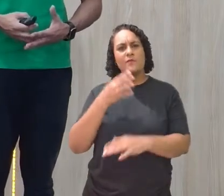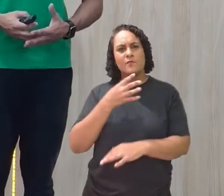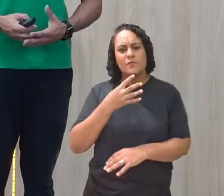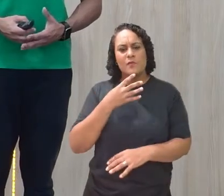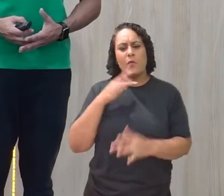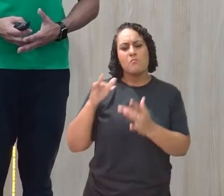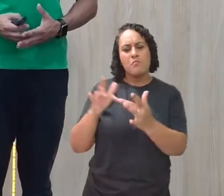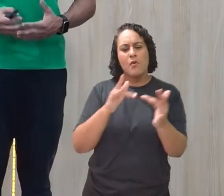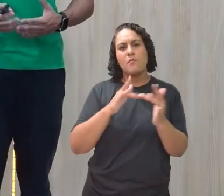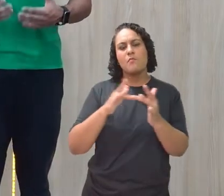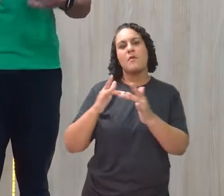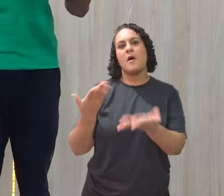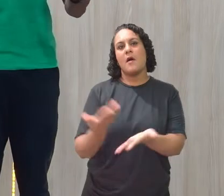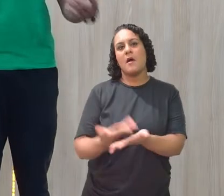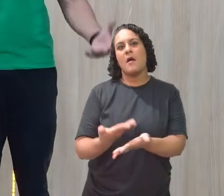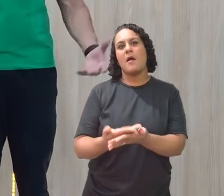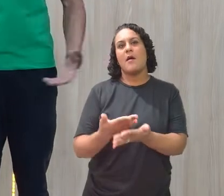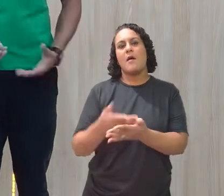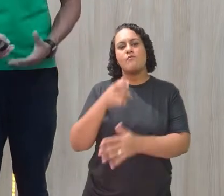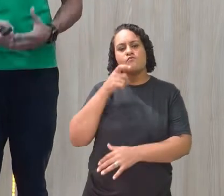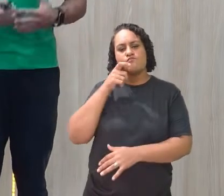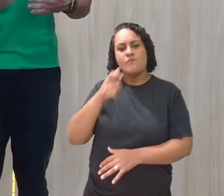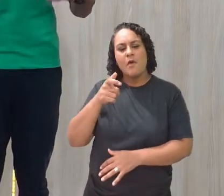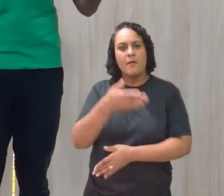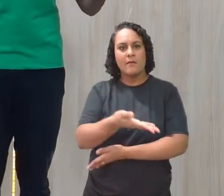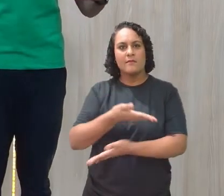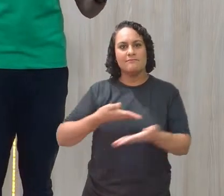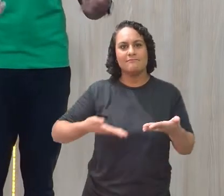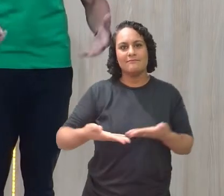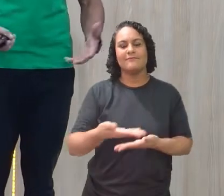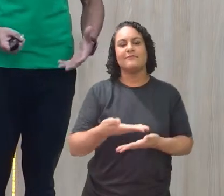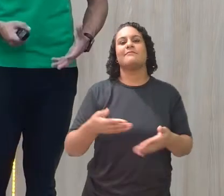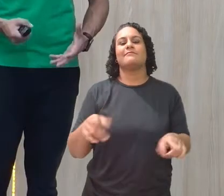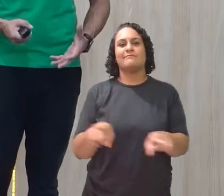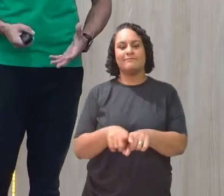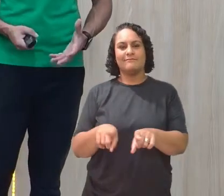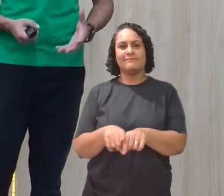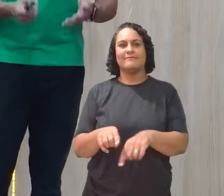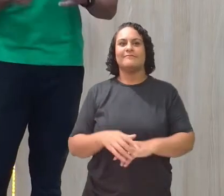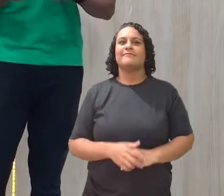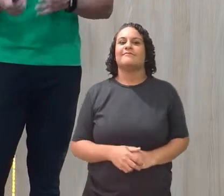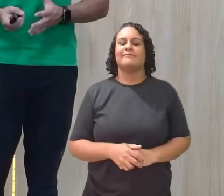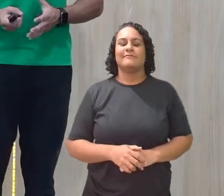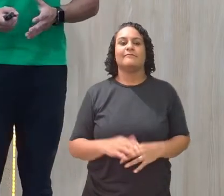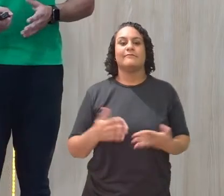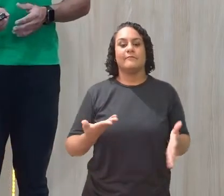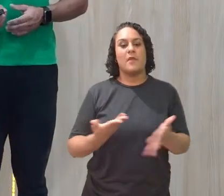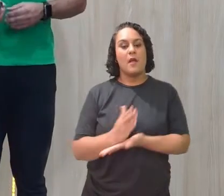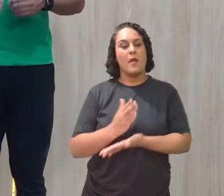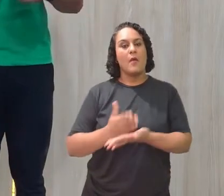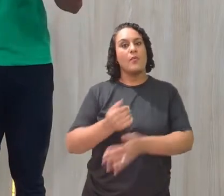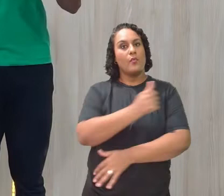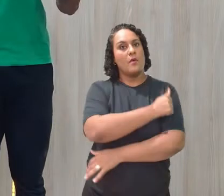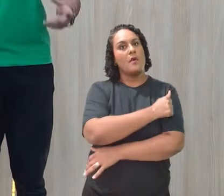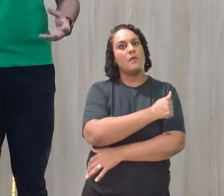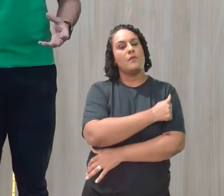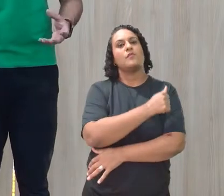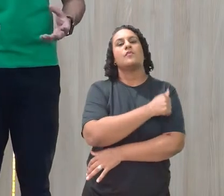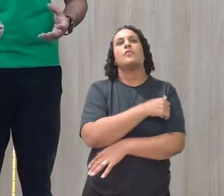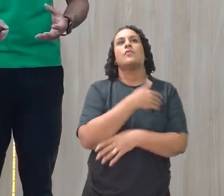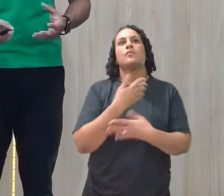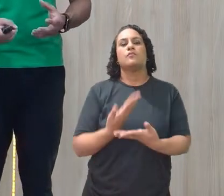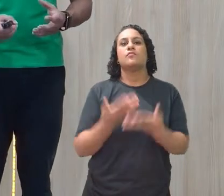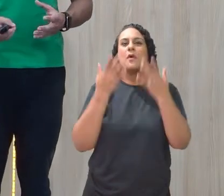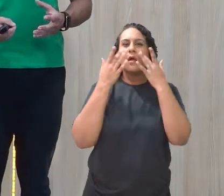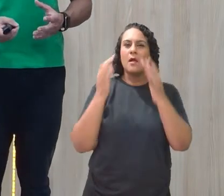conhecendo e vai tornando a aula mais interativa, mais participativa, certo? Alguns alunos costumam assistir a